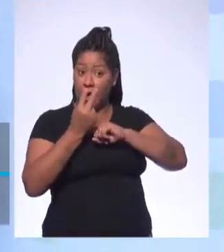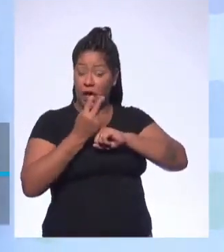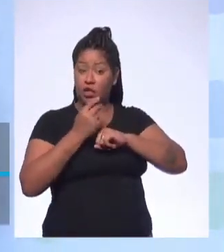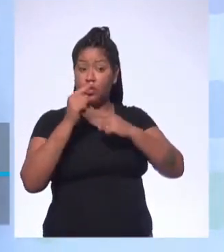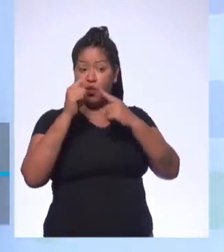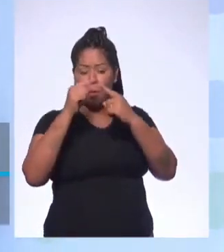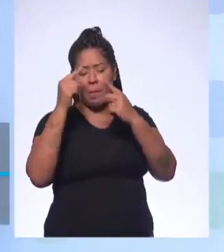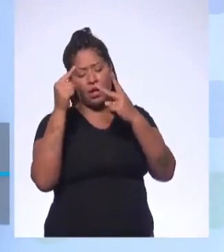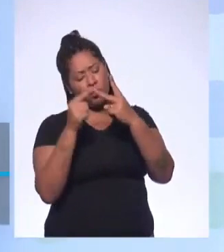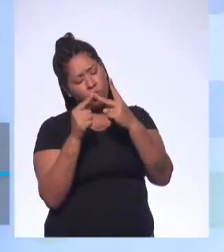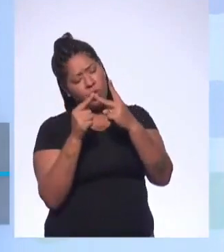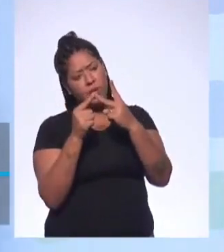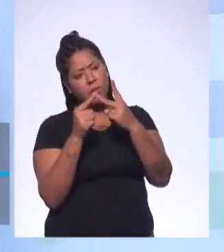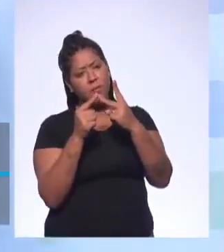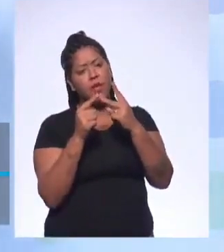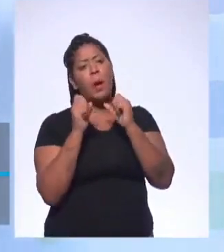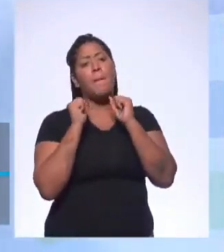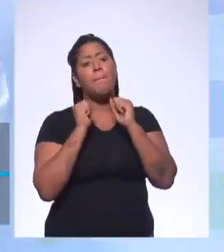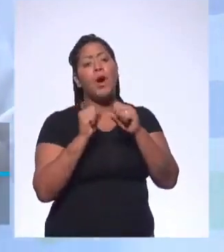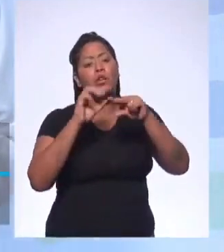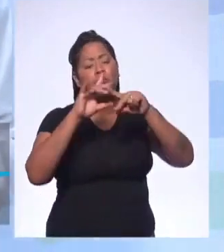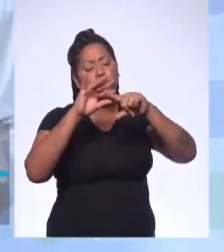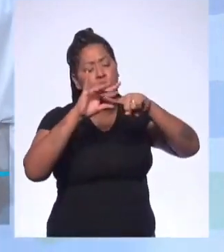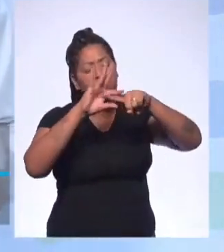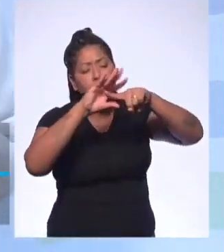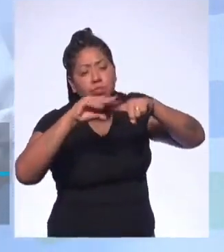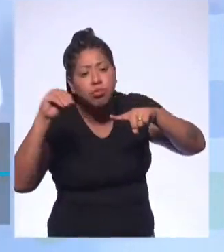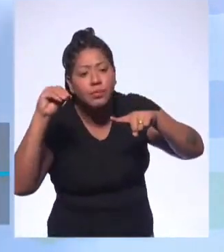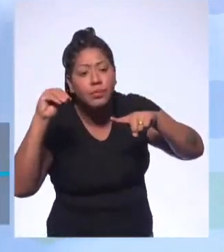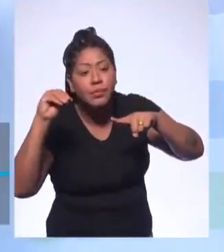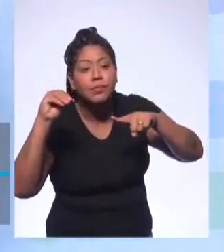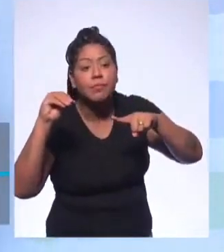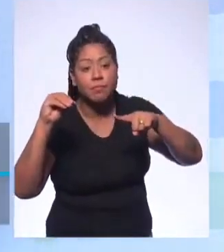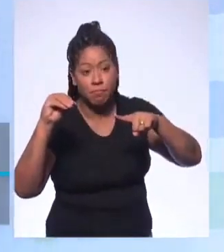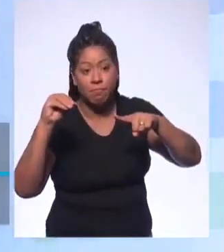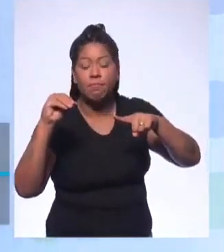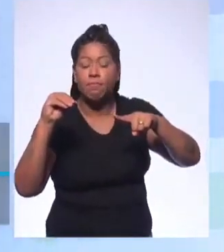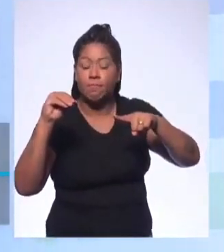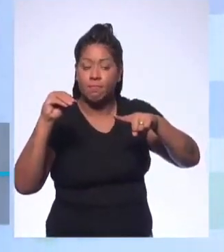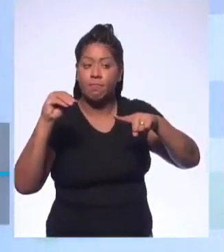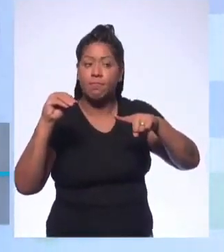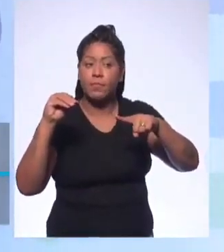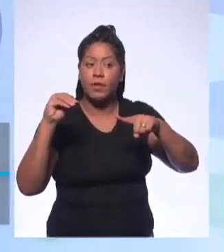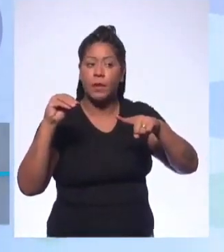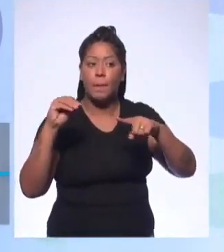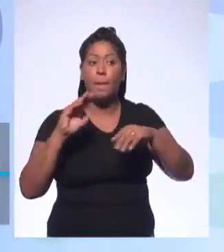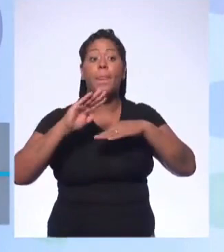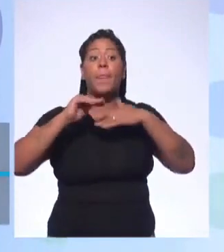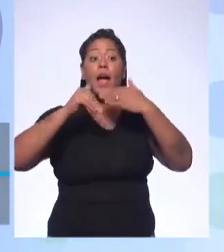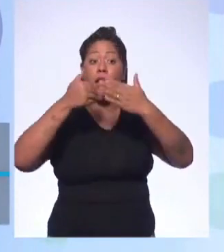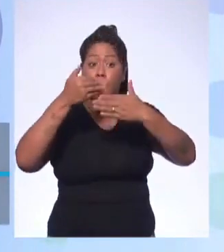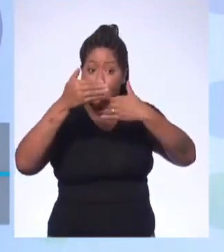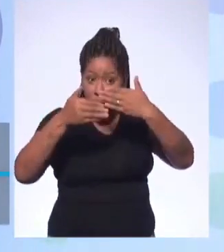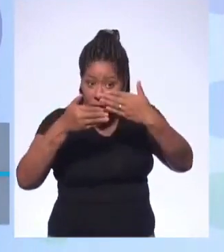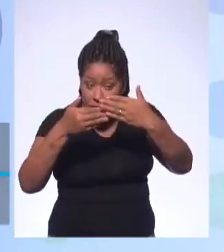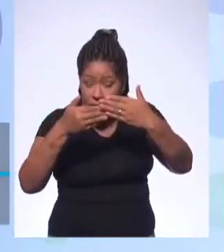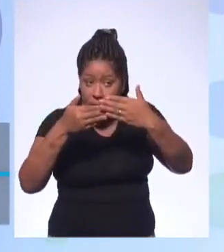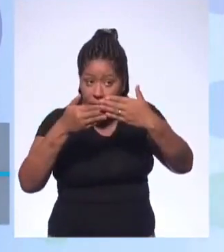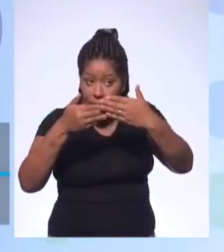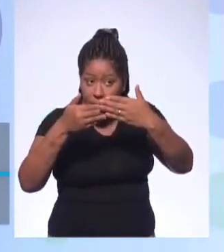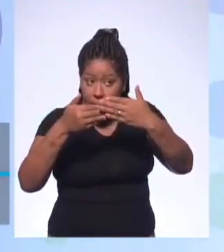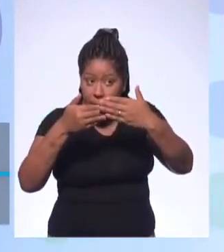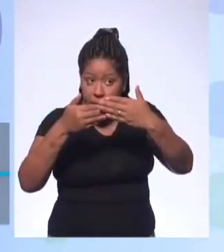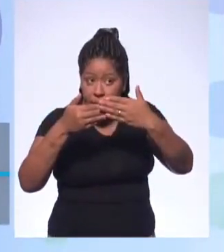2 semanas, essa feridinha vai desaparecer. E aí pode ficar um tempo. Tá? Depois de